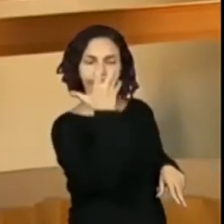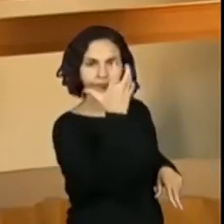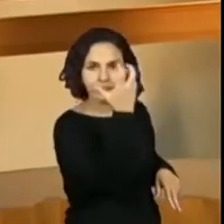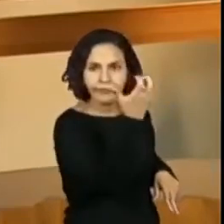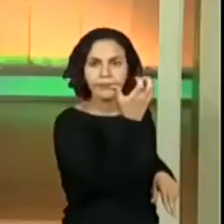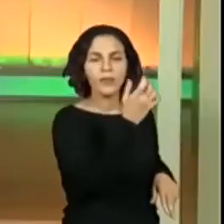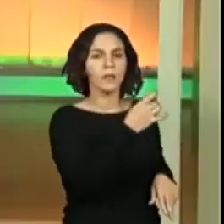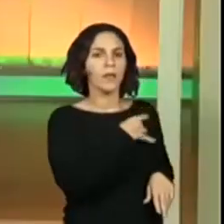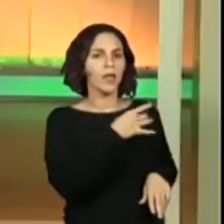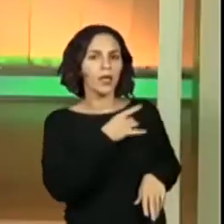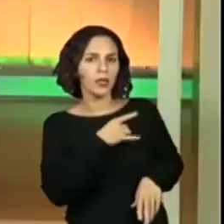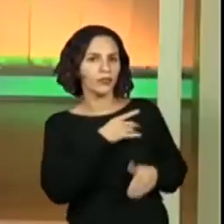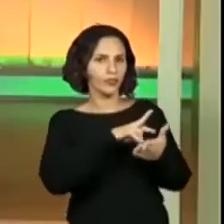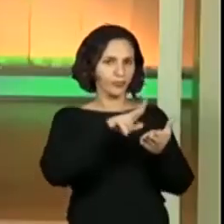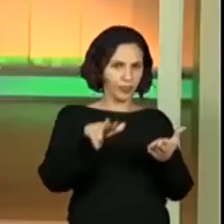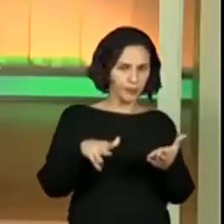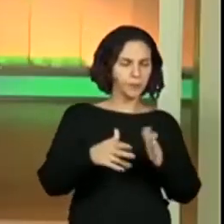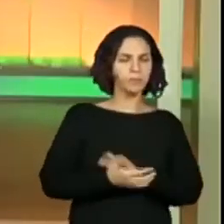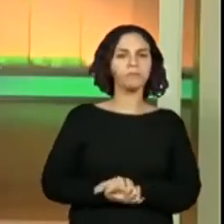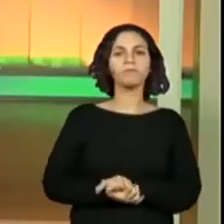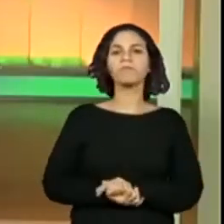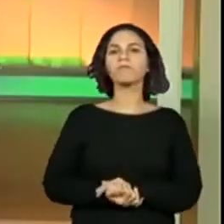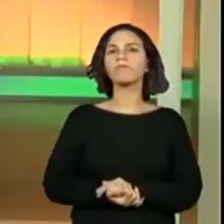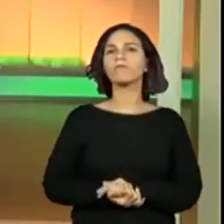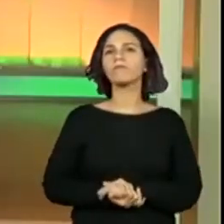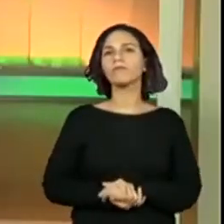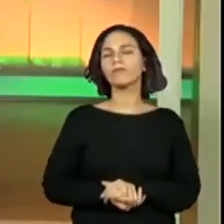deles. Pode passar.